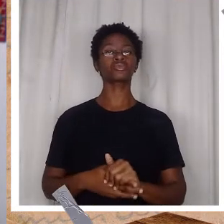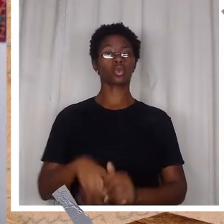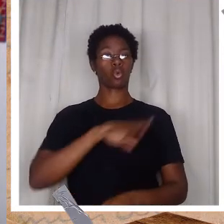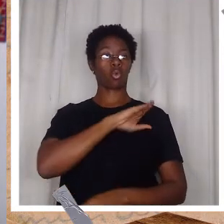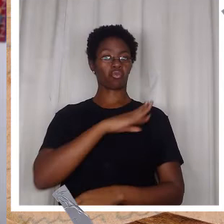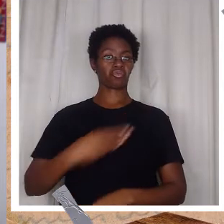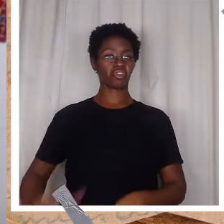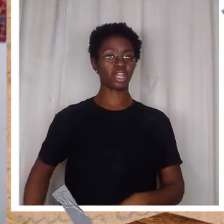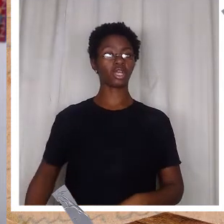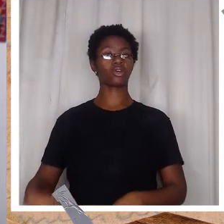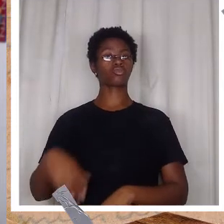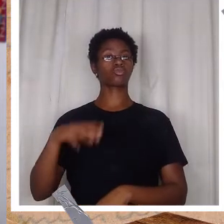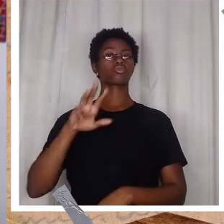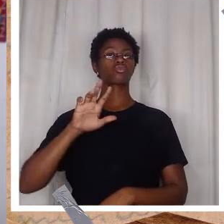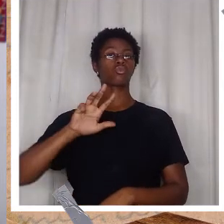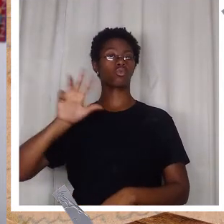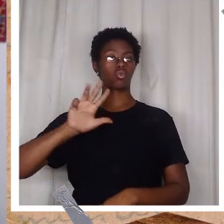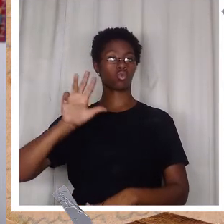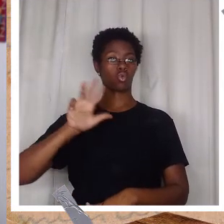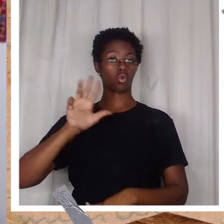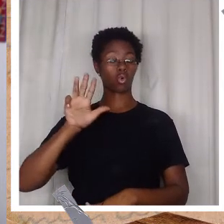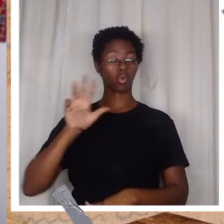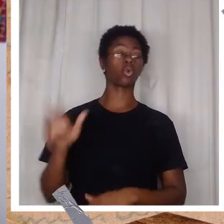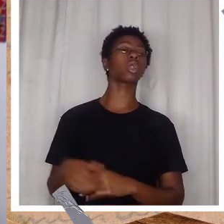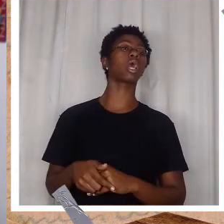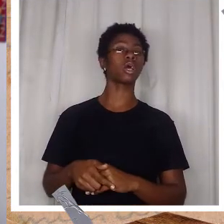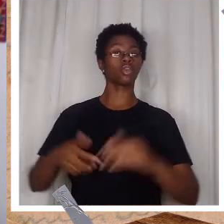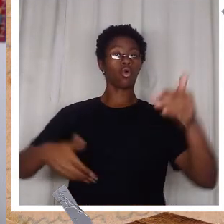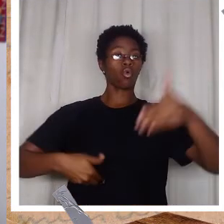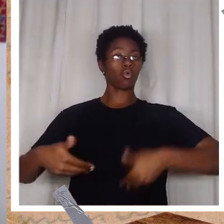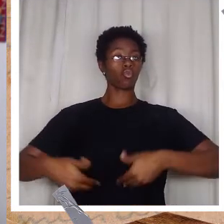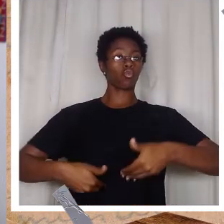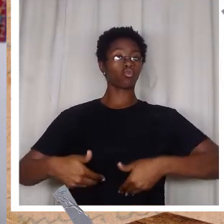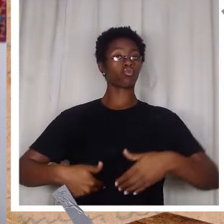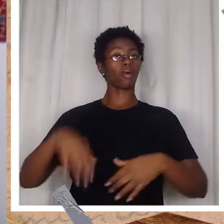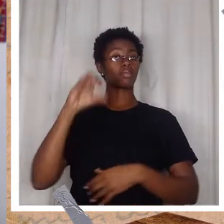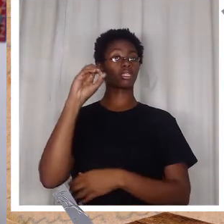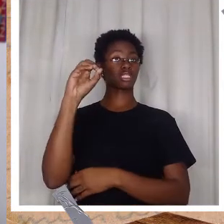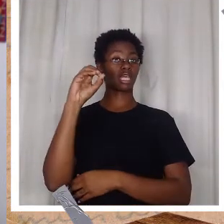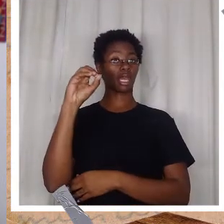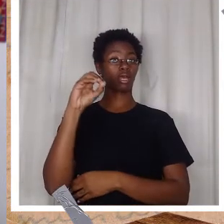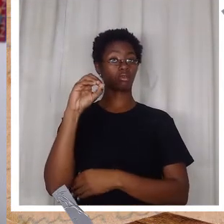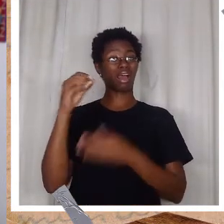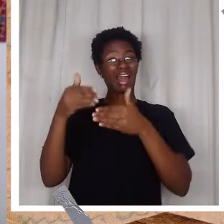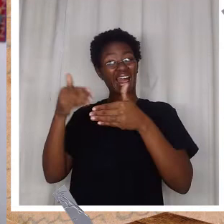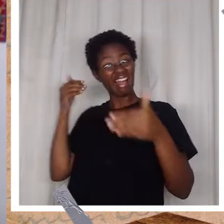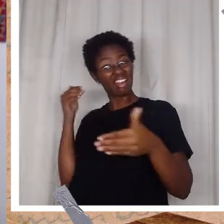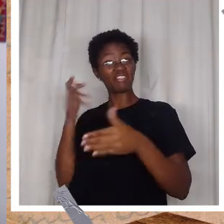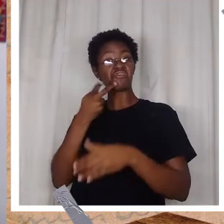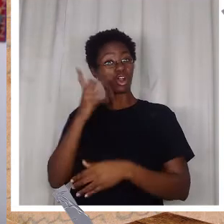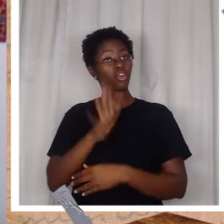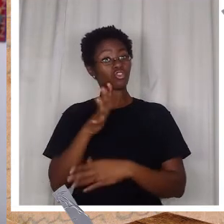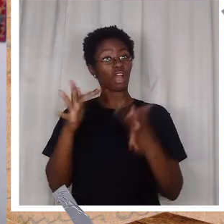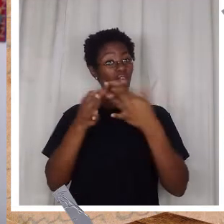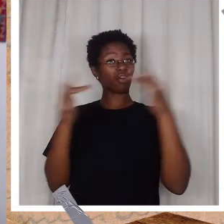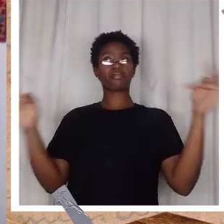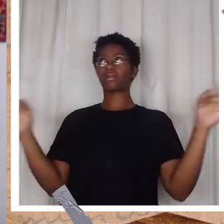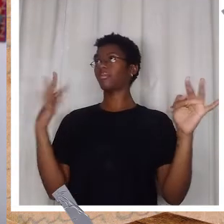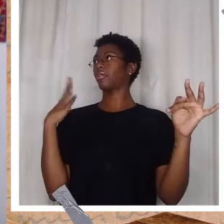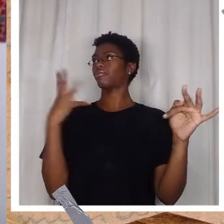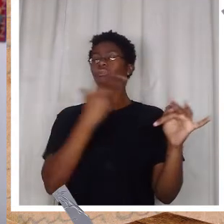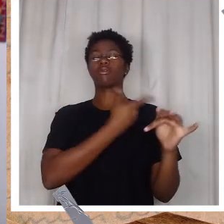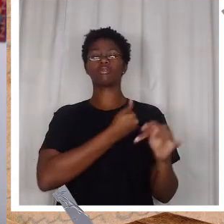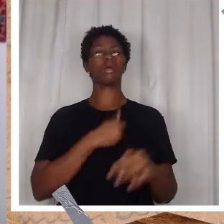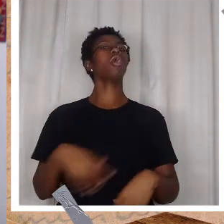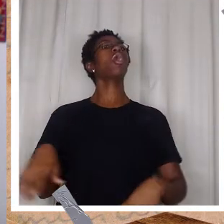né, aquele Brasil Sem Fome, lá, Fome Zero. Ela antecipou com a frase clássica dela: esse país tem que